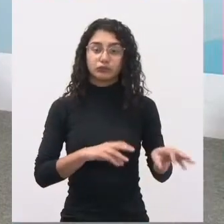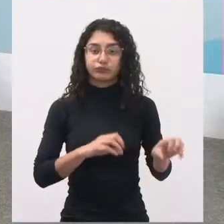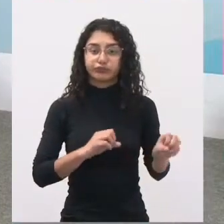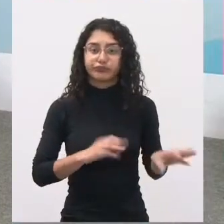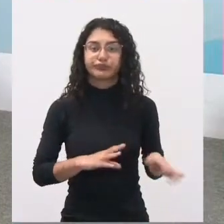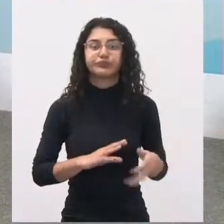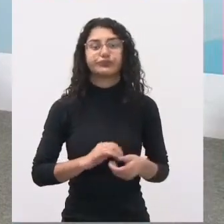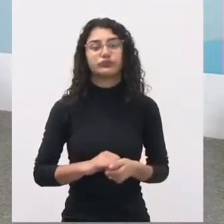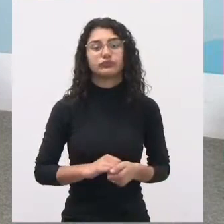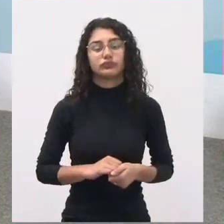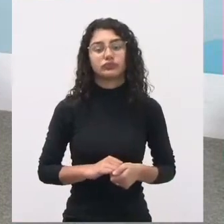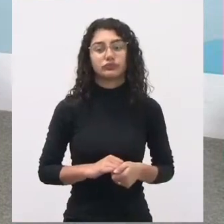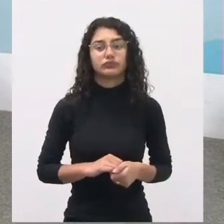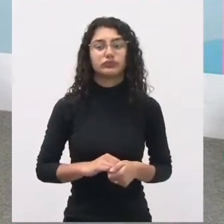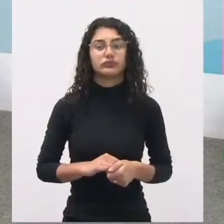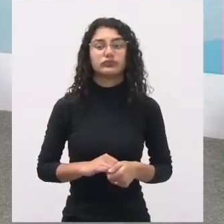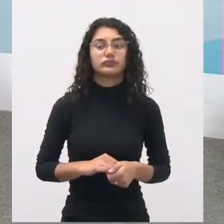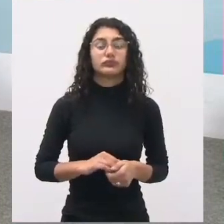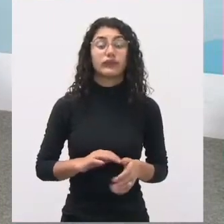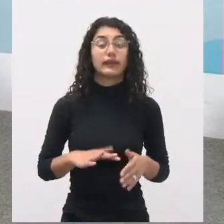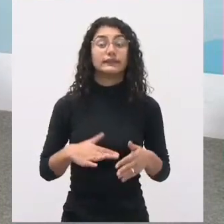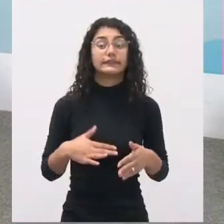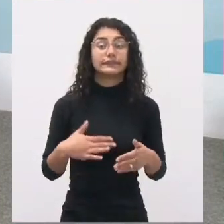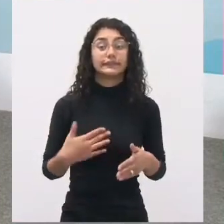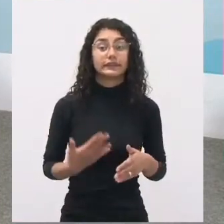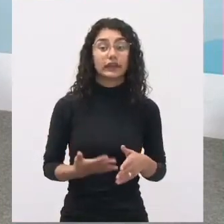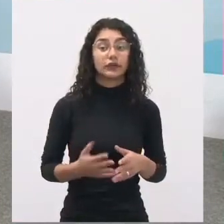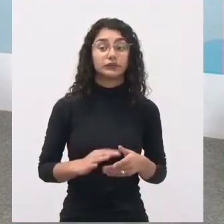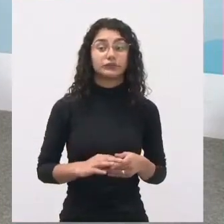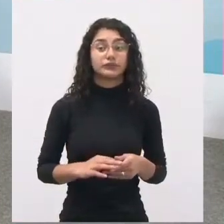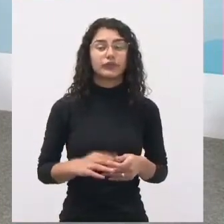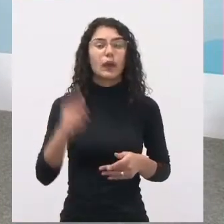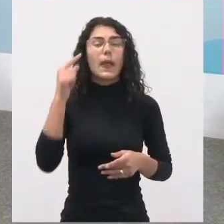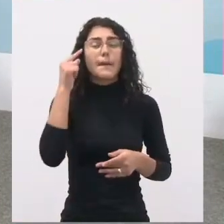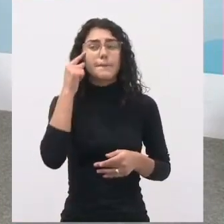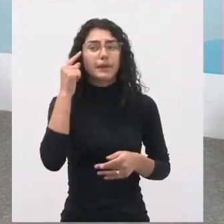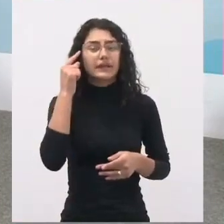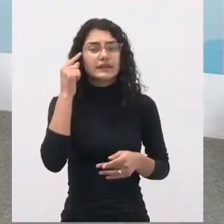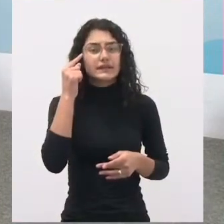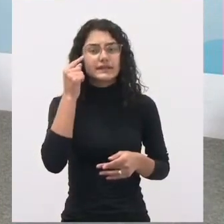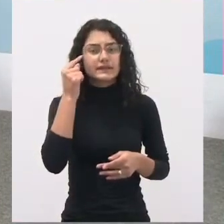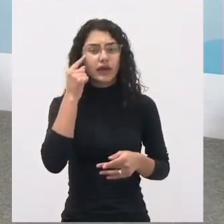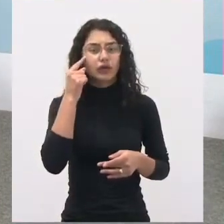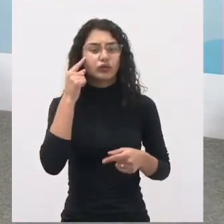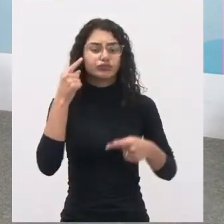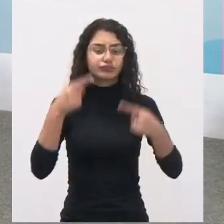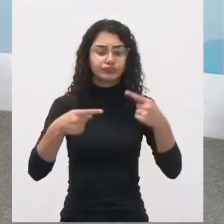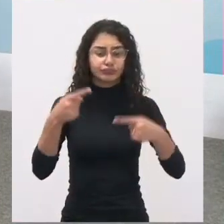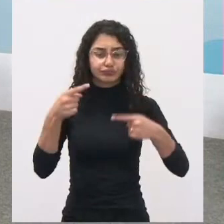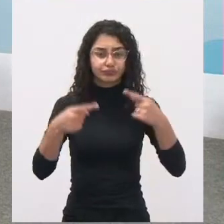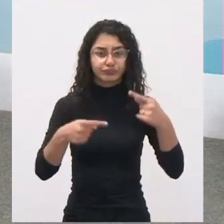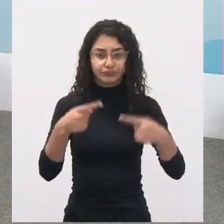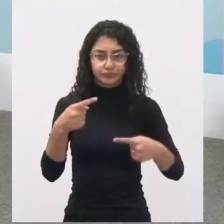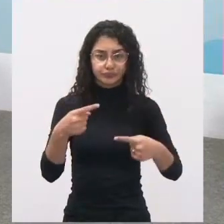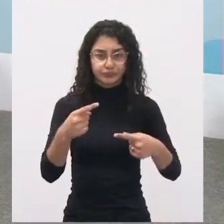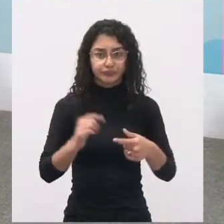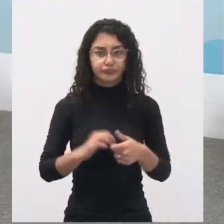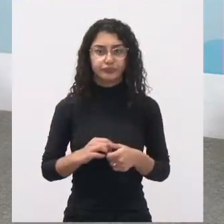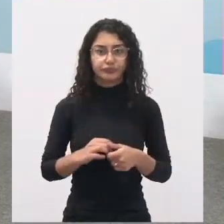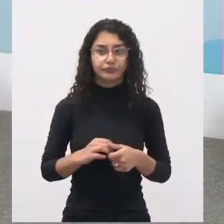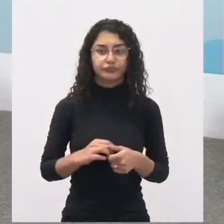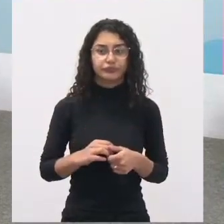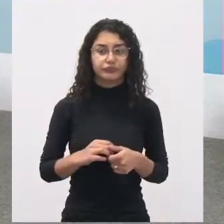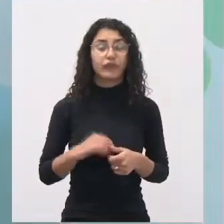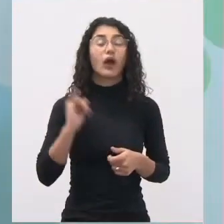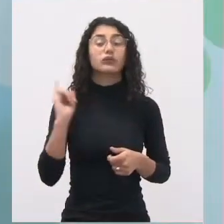qualidade, né? Uhum. Então, Lu, vamos pensando nessa discussão do desenvolvimento integral, né?